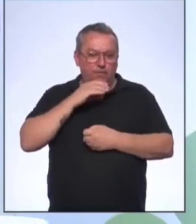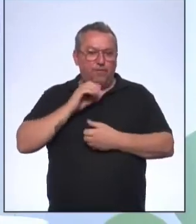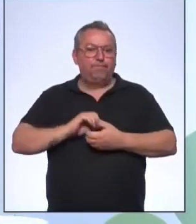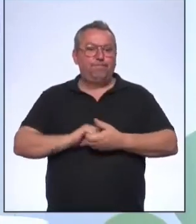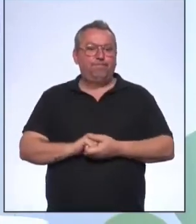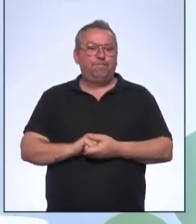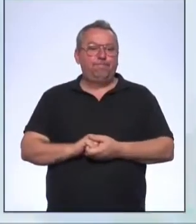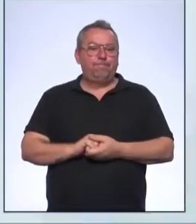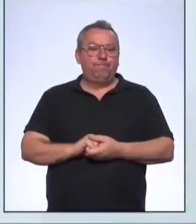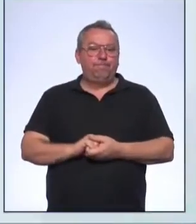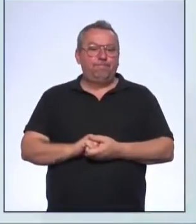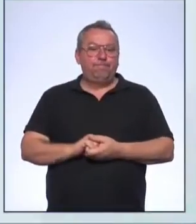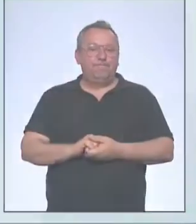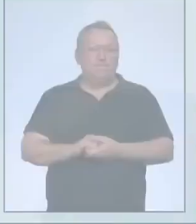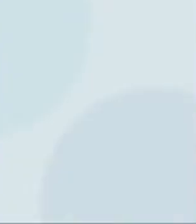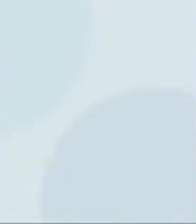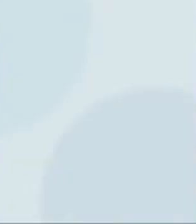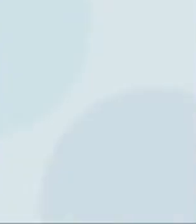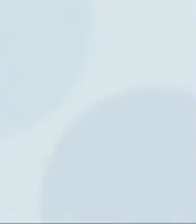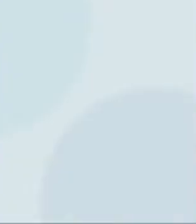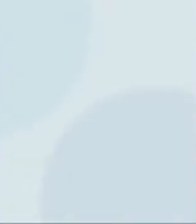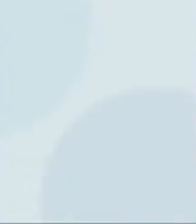tá bom?